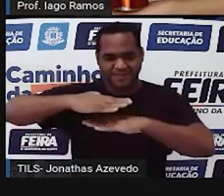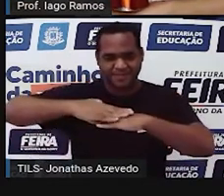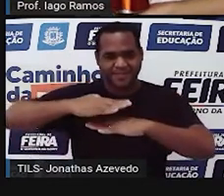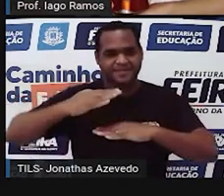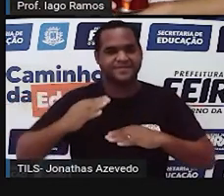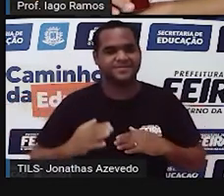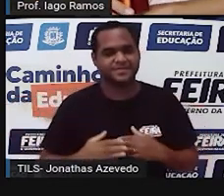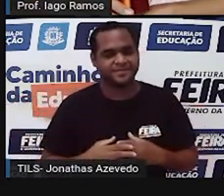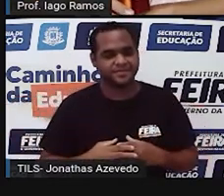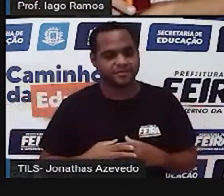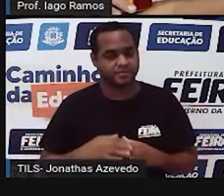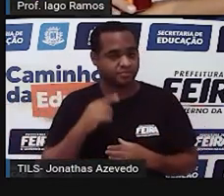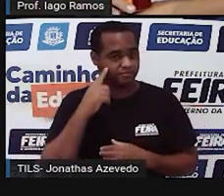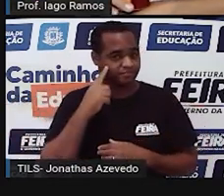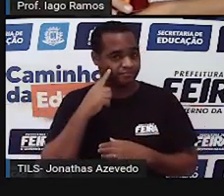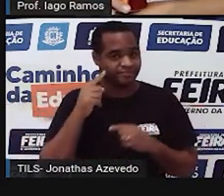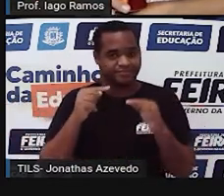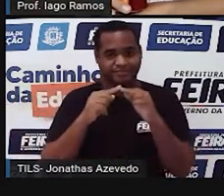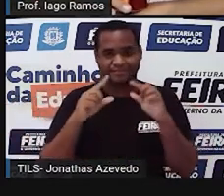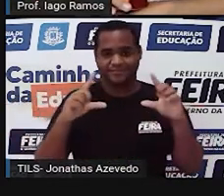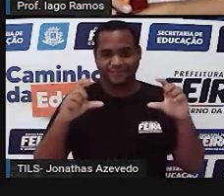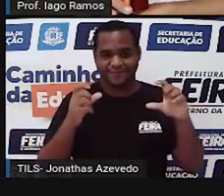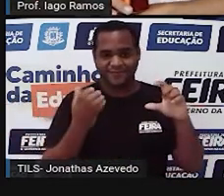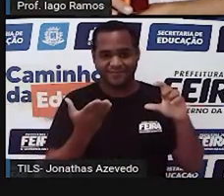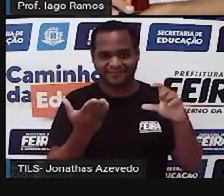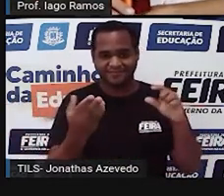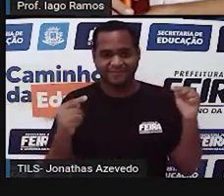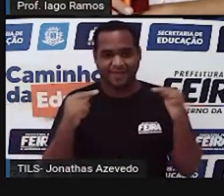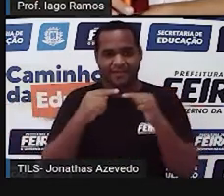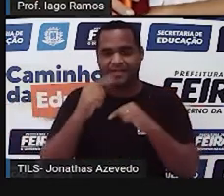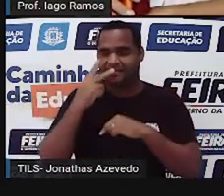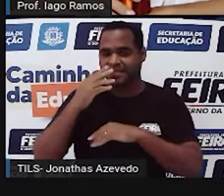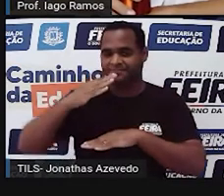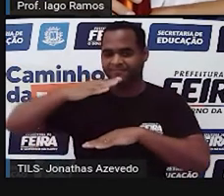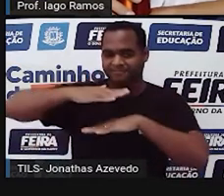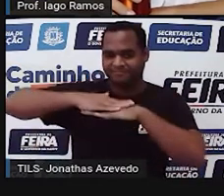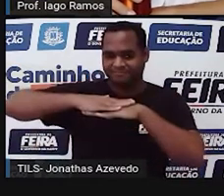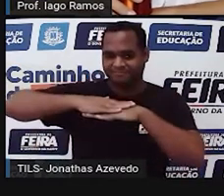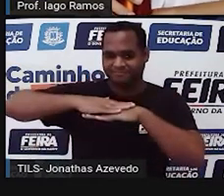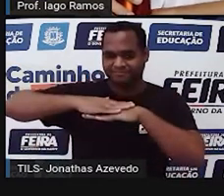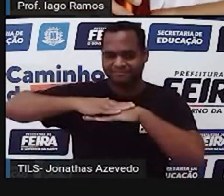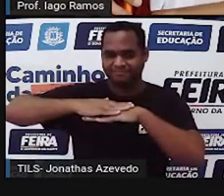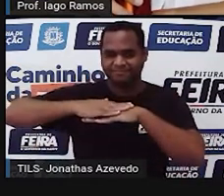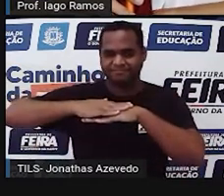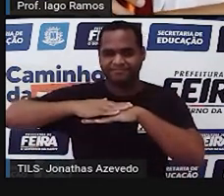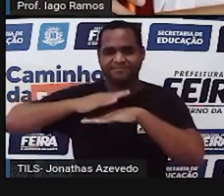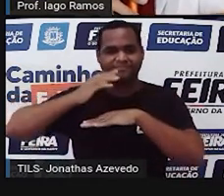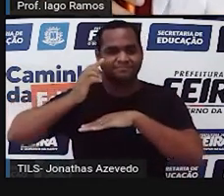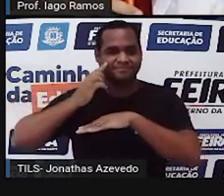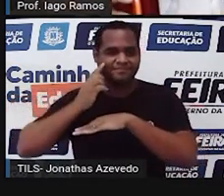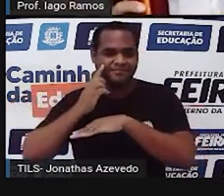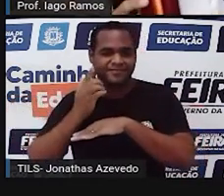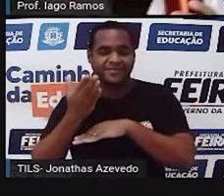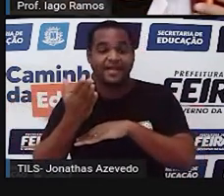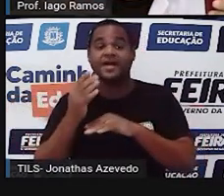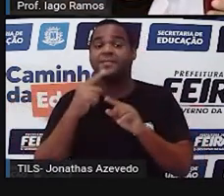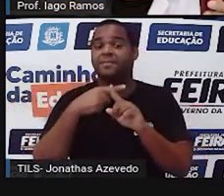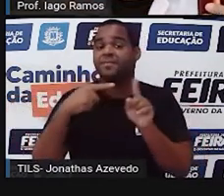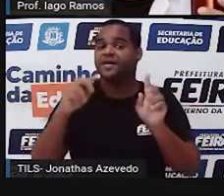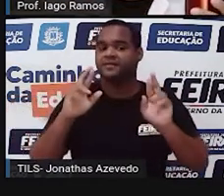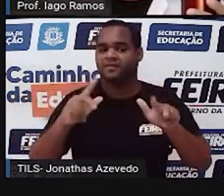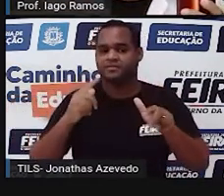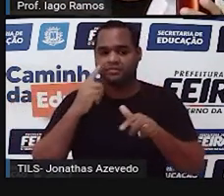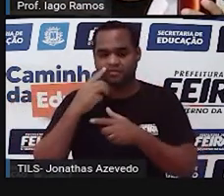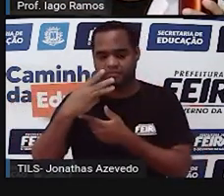Tá parte dessa figura fica acima do tampo da mesa olha só a diferença das